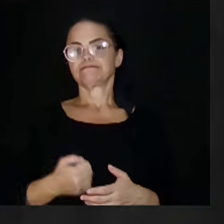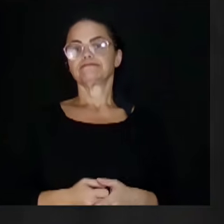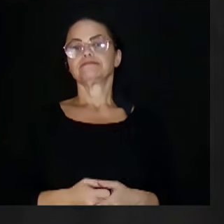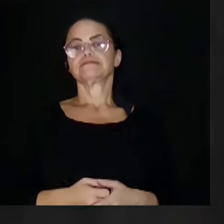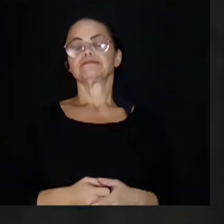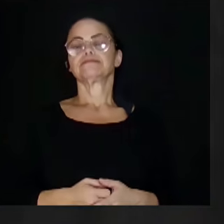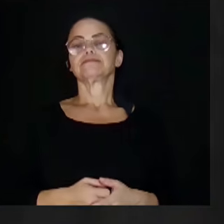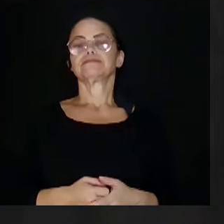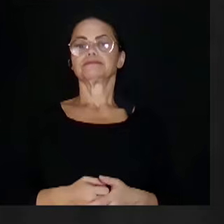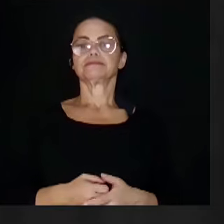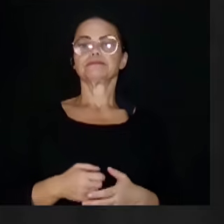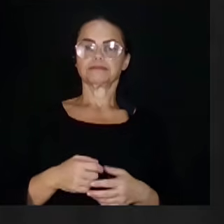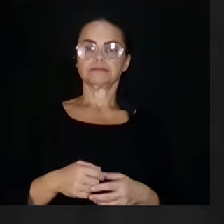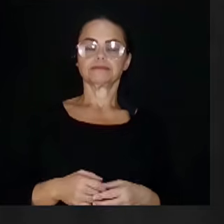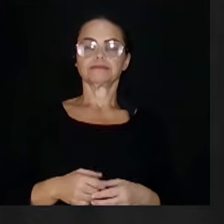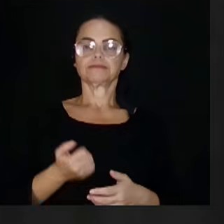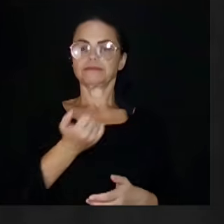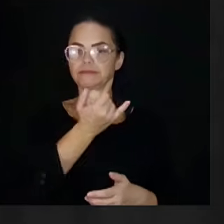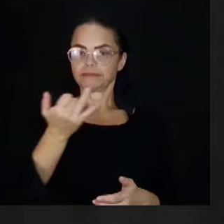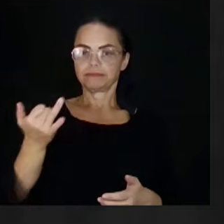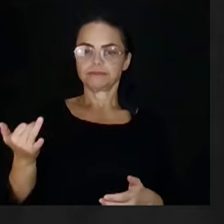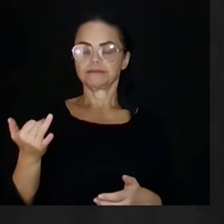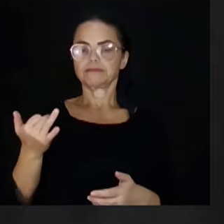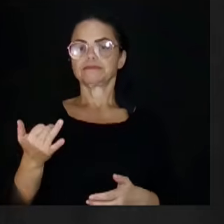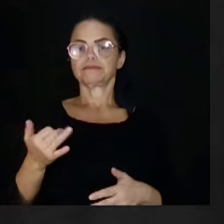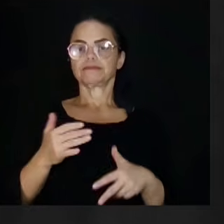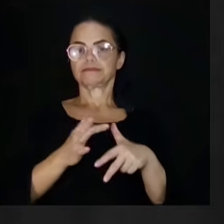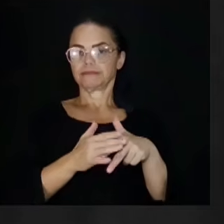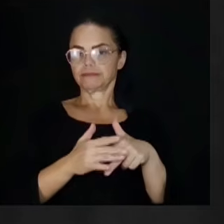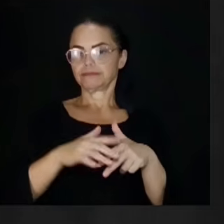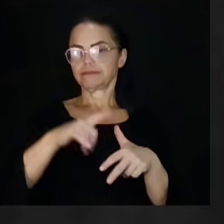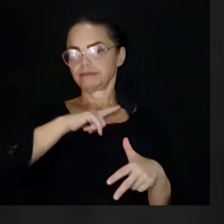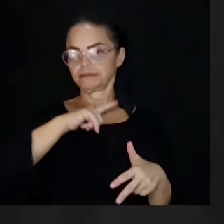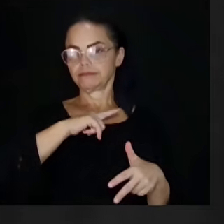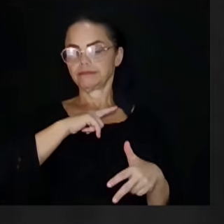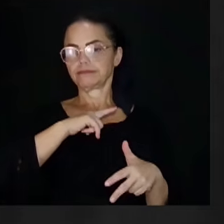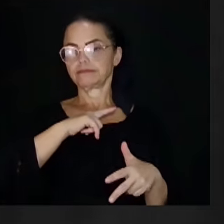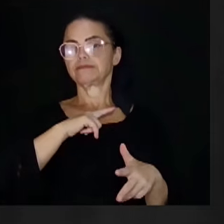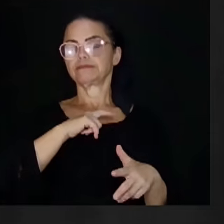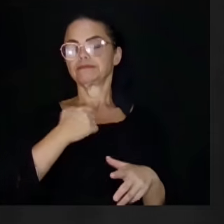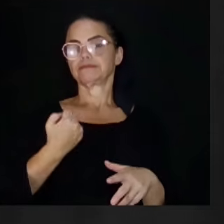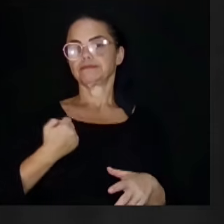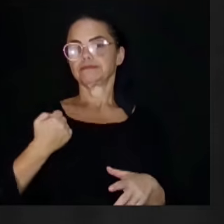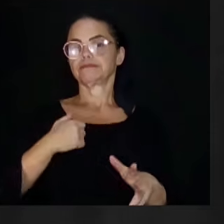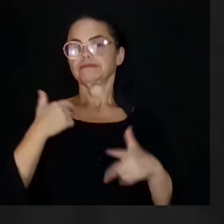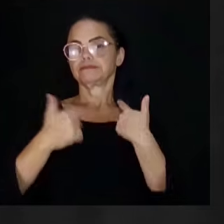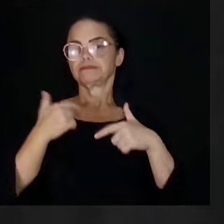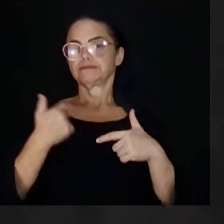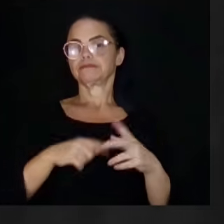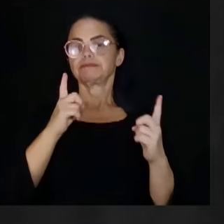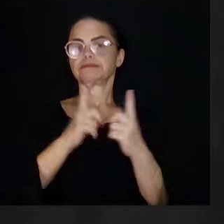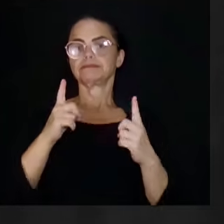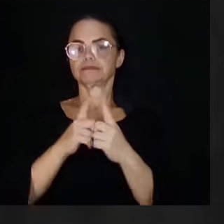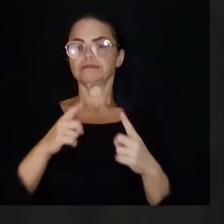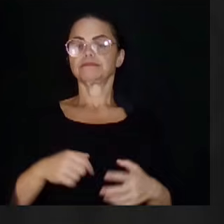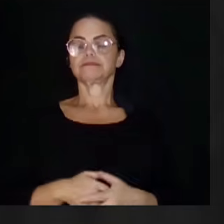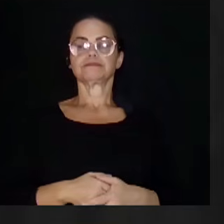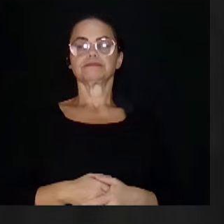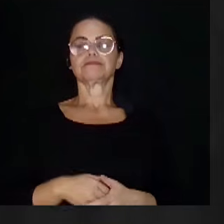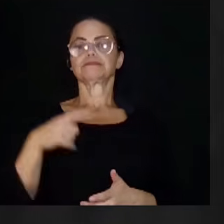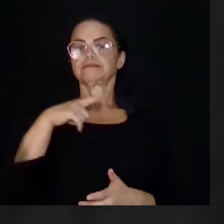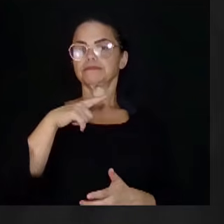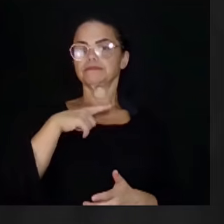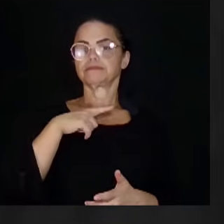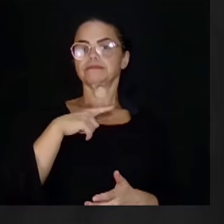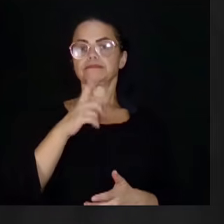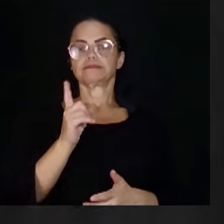a quantidade de pacientes que nós temos por número de trabalhadores para atender. Então, nós temos, um psicólogo